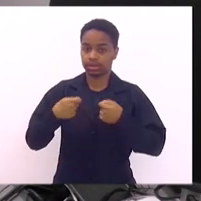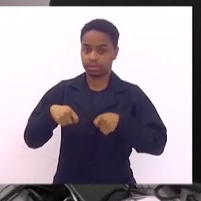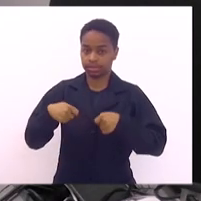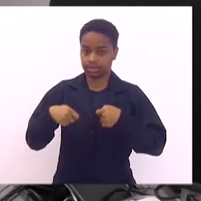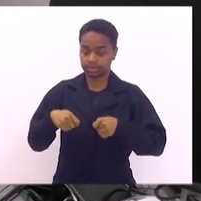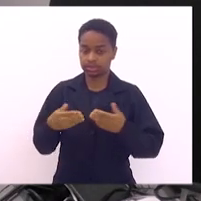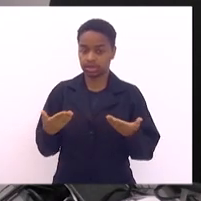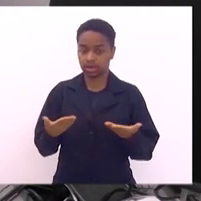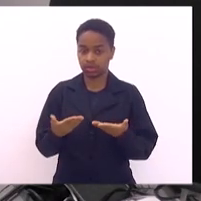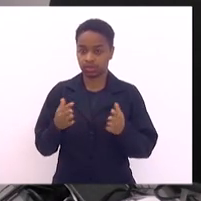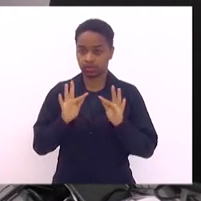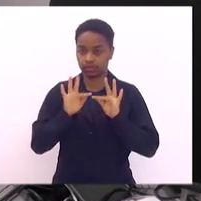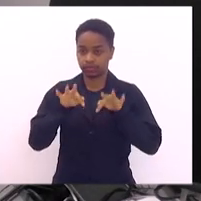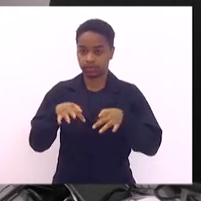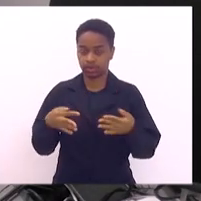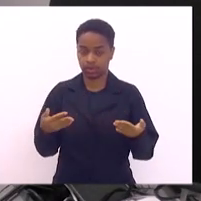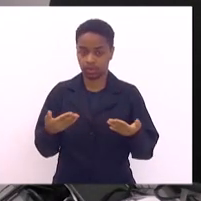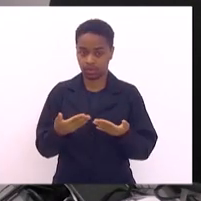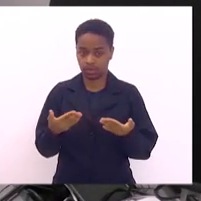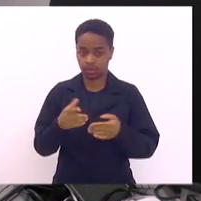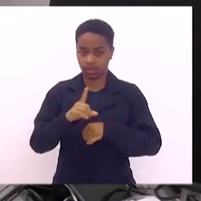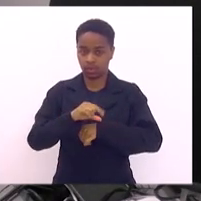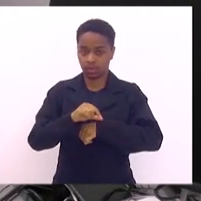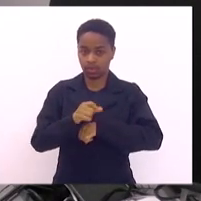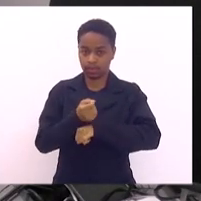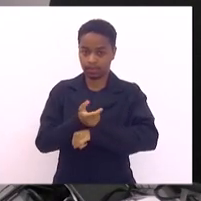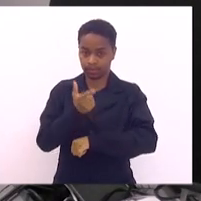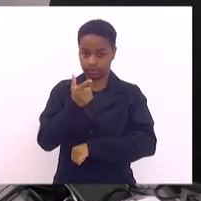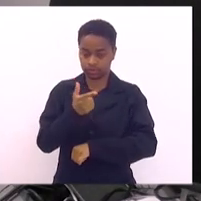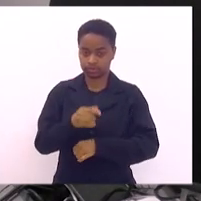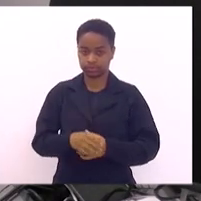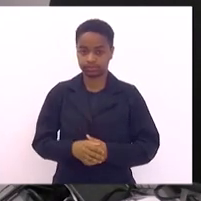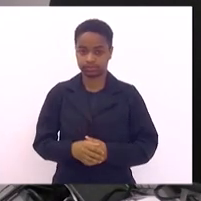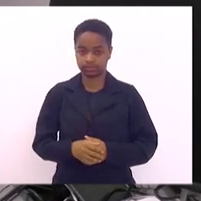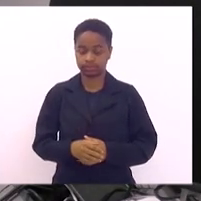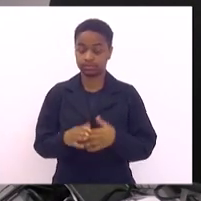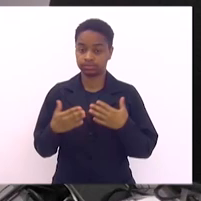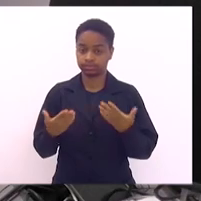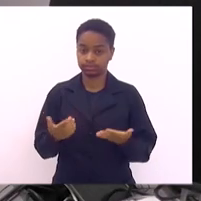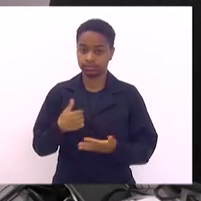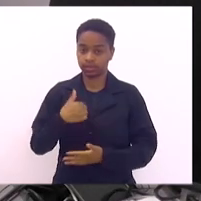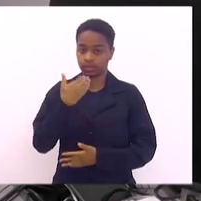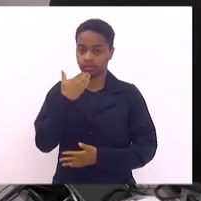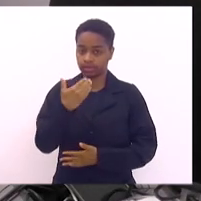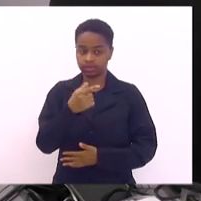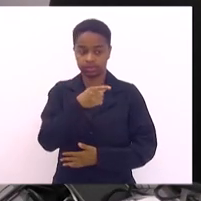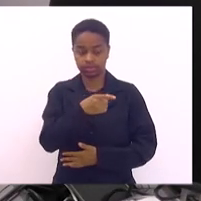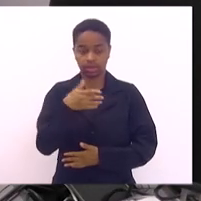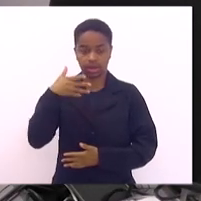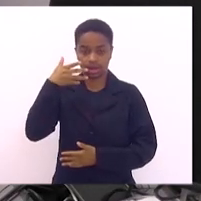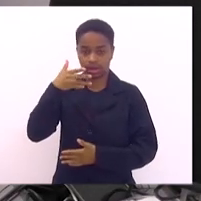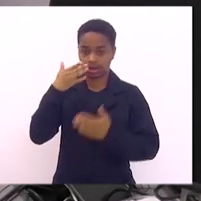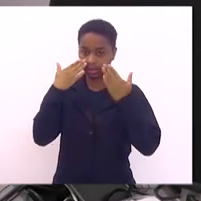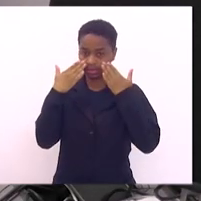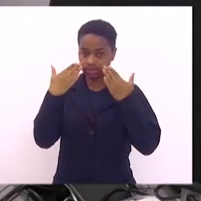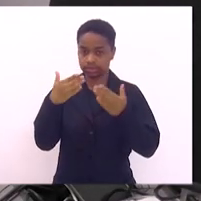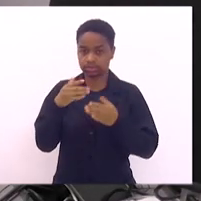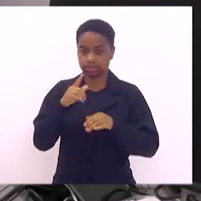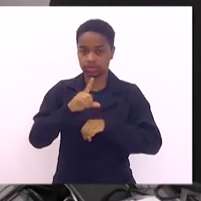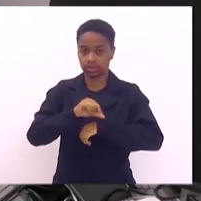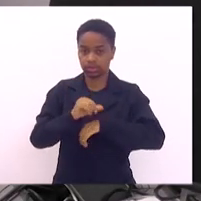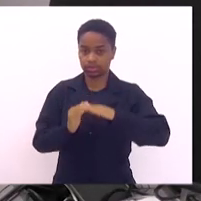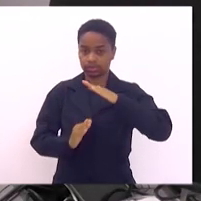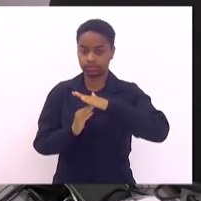concluir os trabalhos de hoje às 12 horas. Então, eu vou pedir que a senhora faça a sua apresentação em 30 minutos,